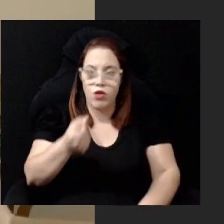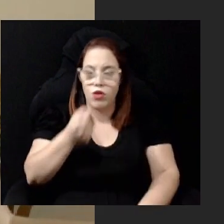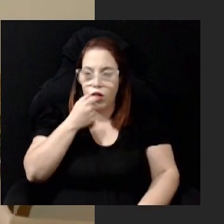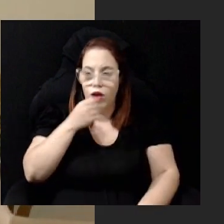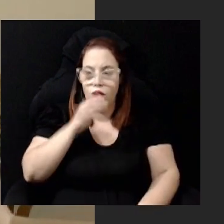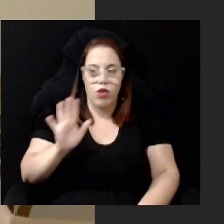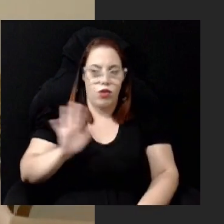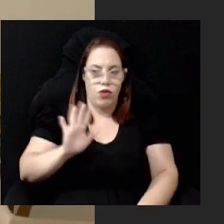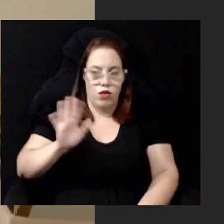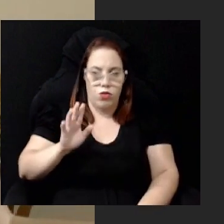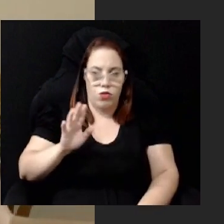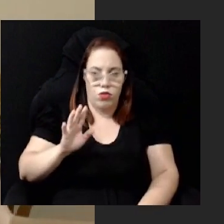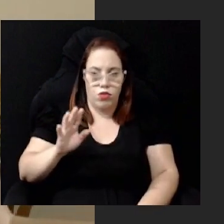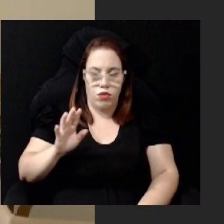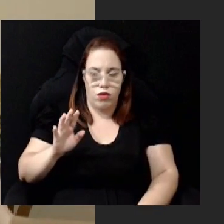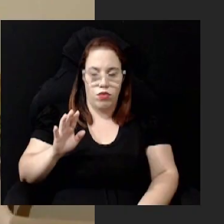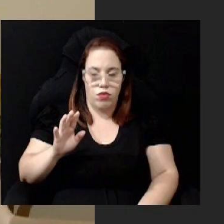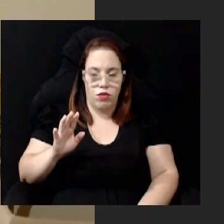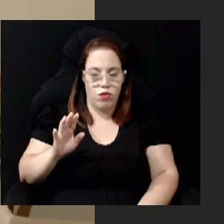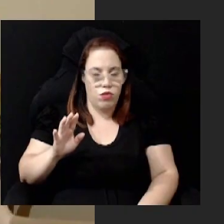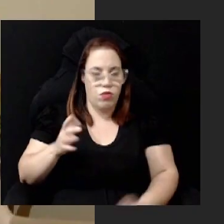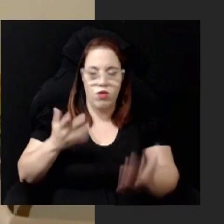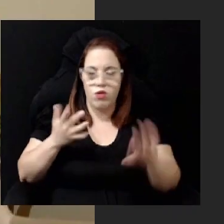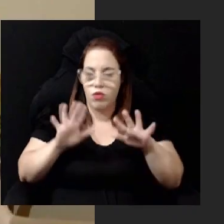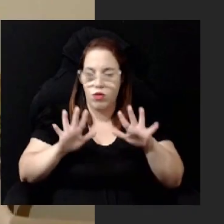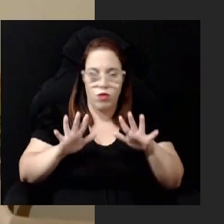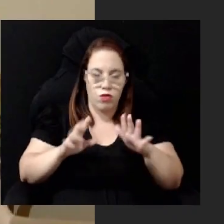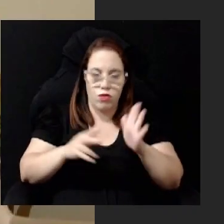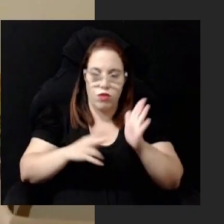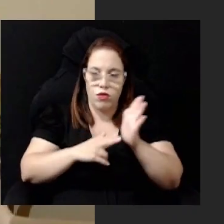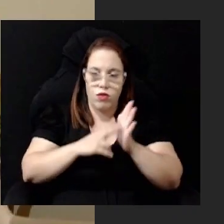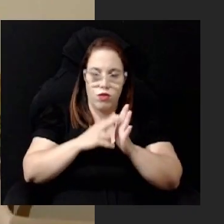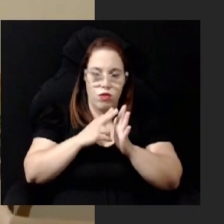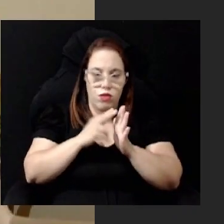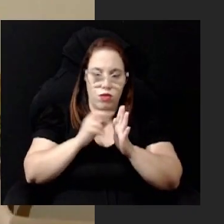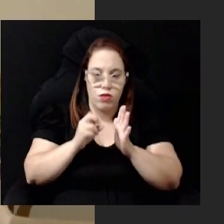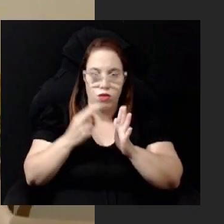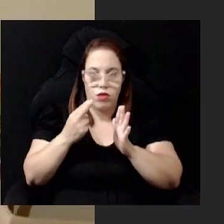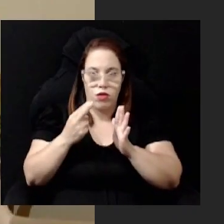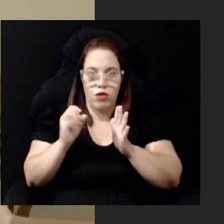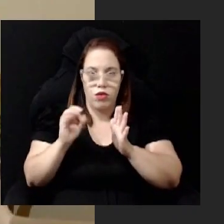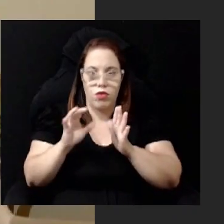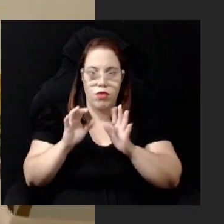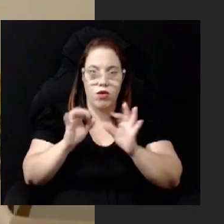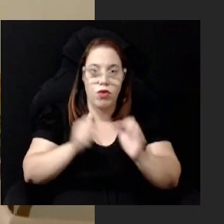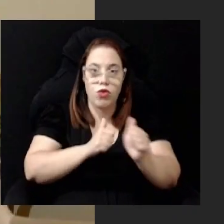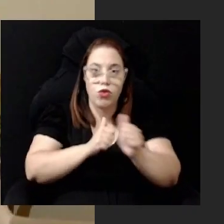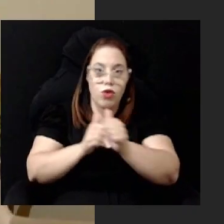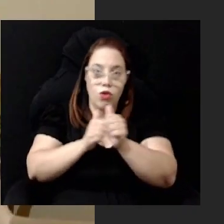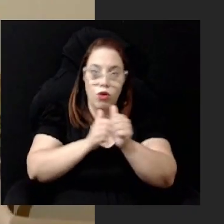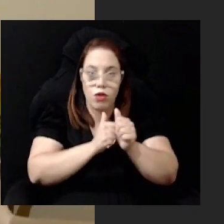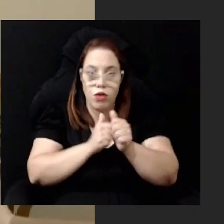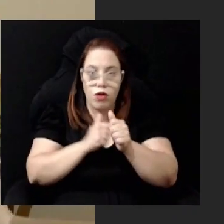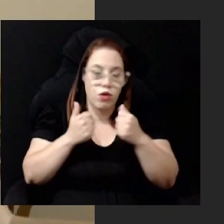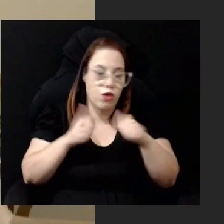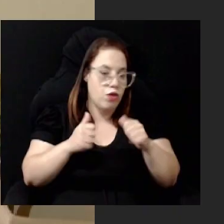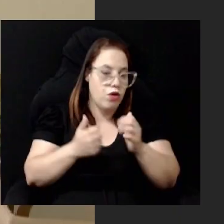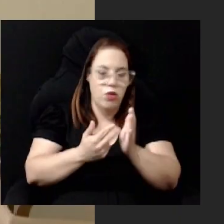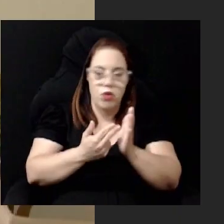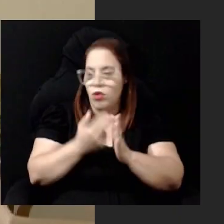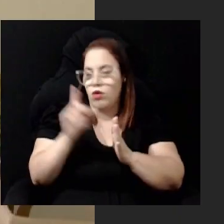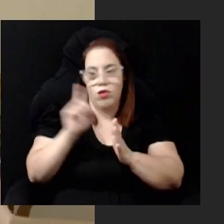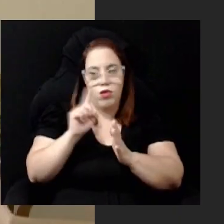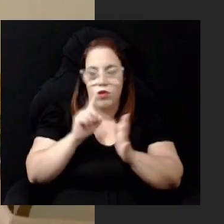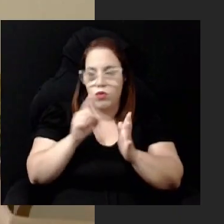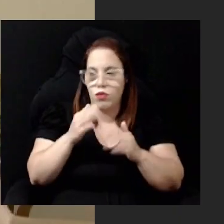leves, sem precisar fazer nenhum tipo de intervenção. Então, na maioria das vezes, é só o acompanhamento, não vai precisar de cirurgia, não vai